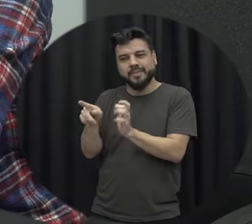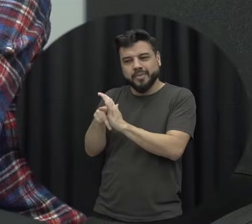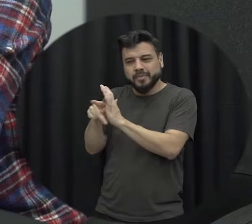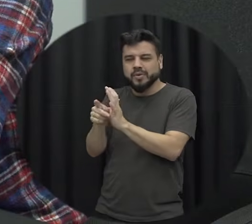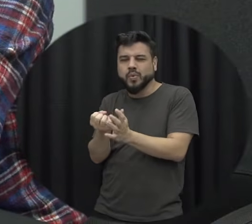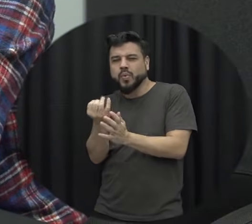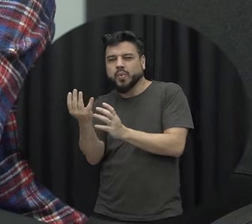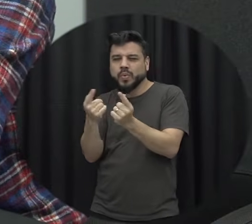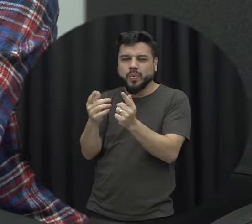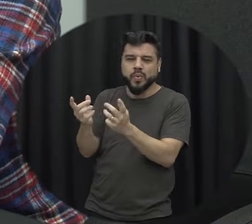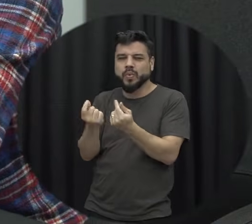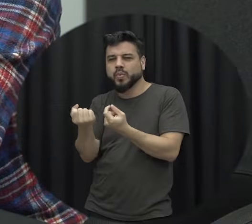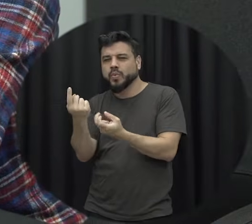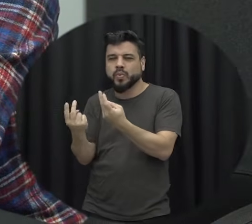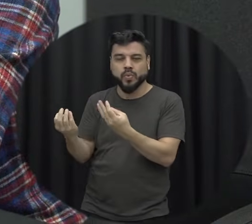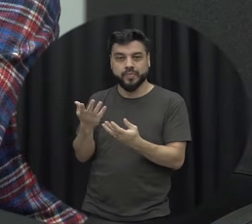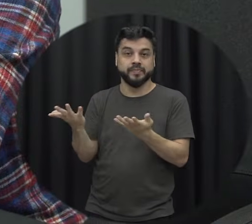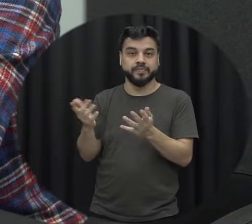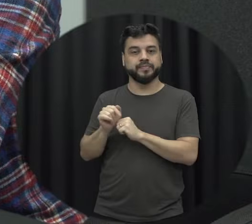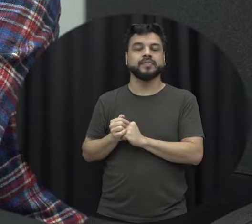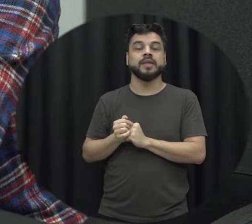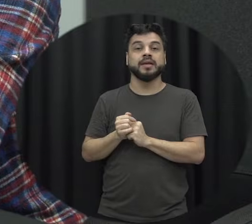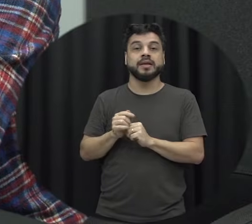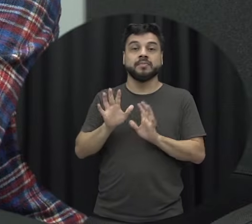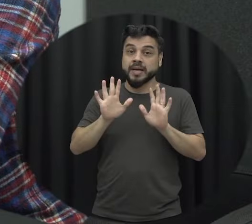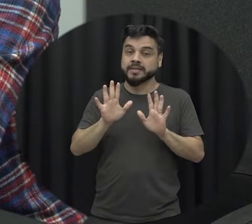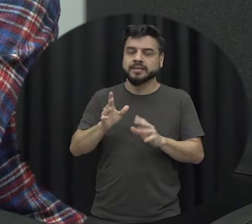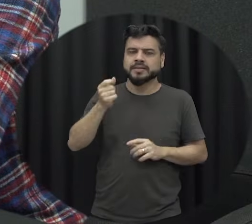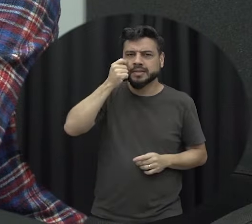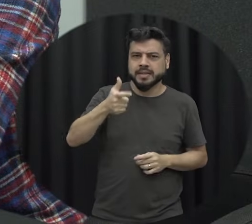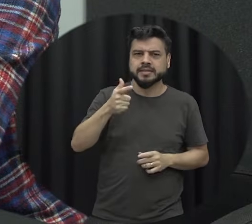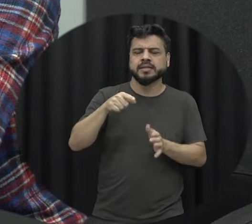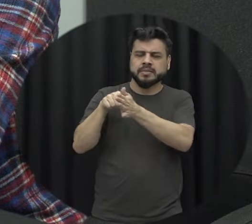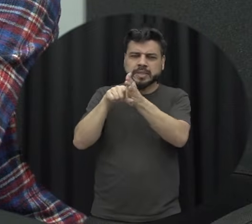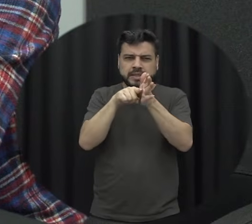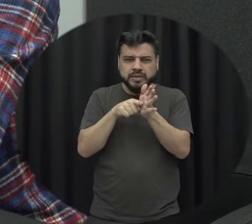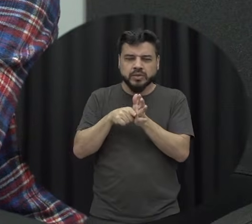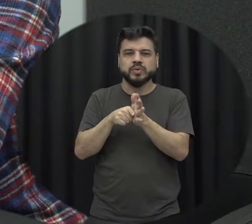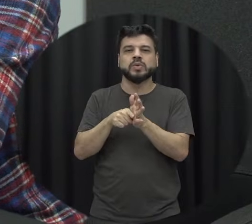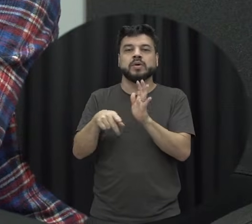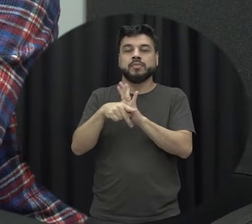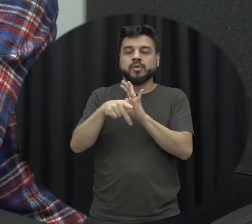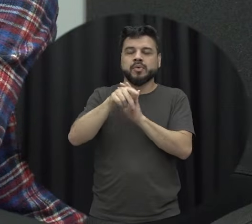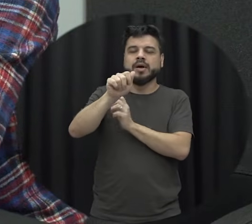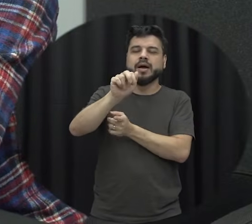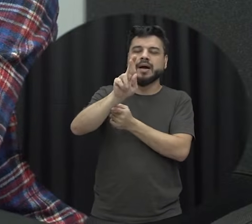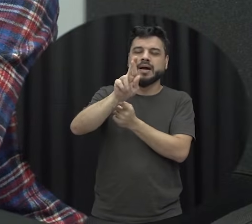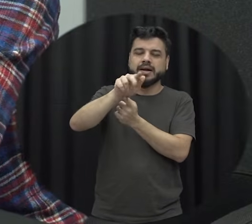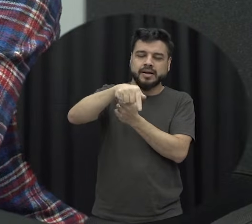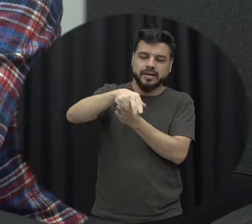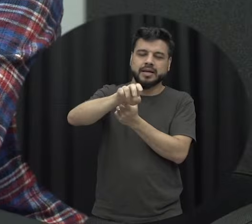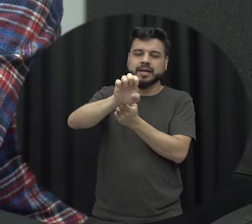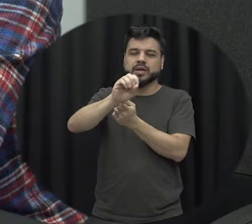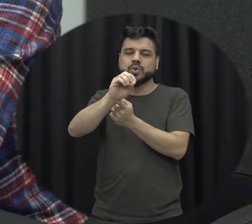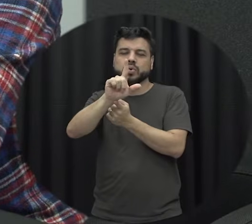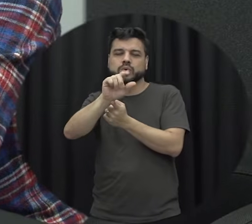que é importante notar e que pesquisadores na área de arqueologia estão aos poucos desbravando,